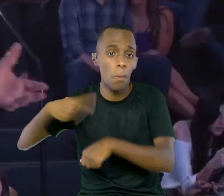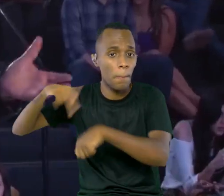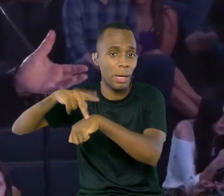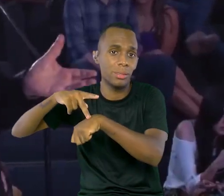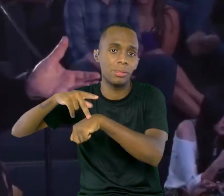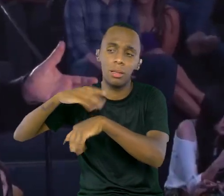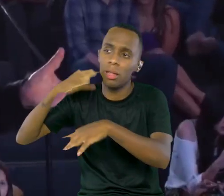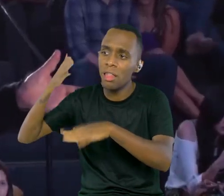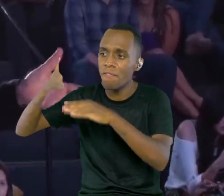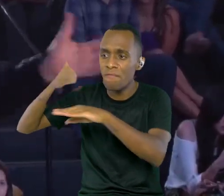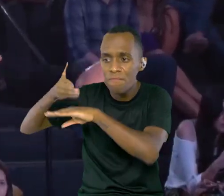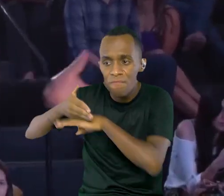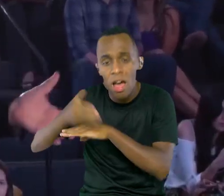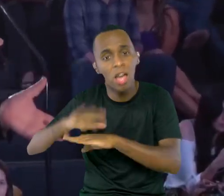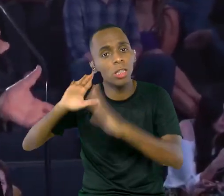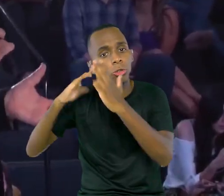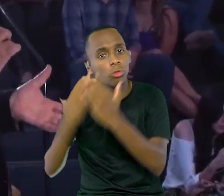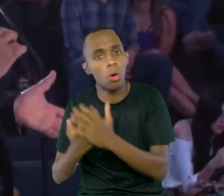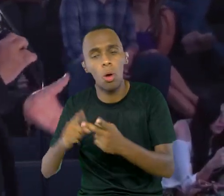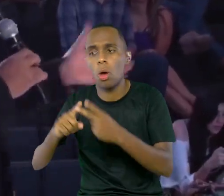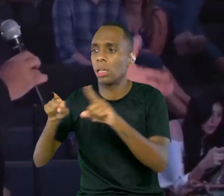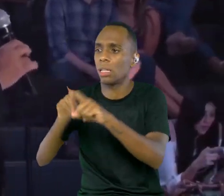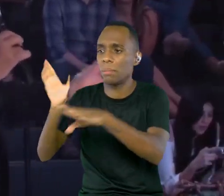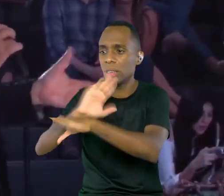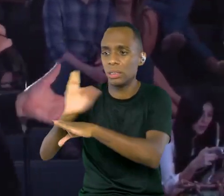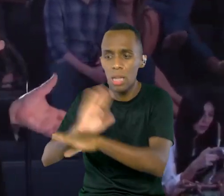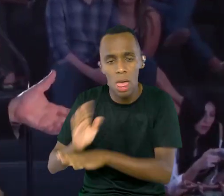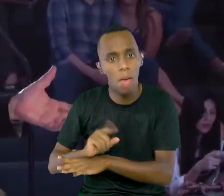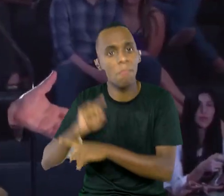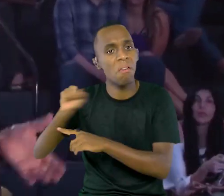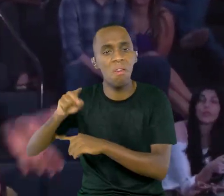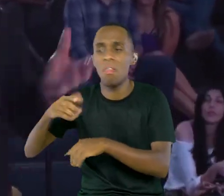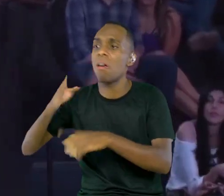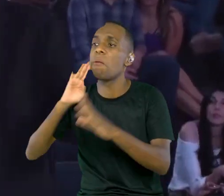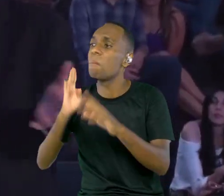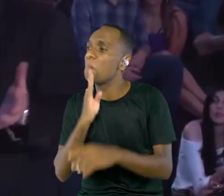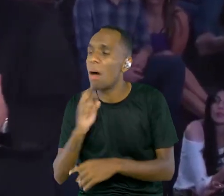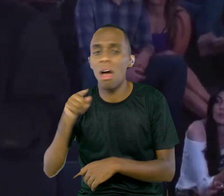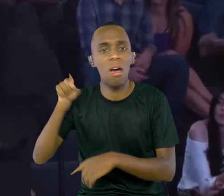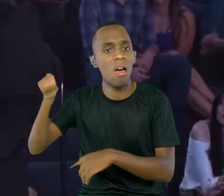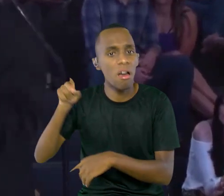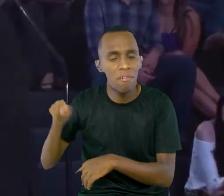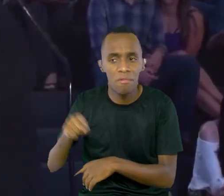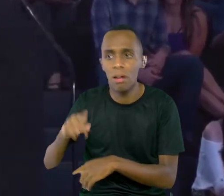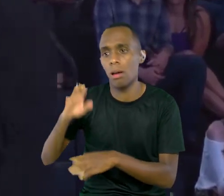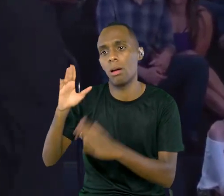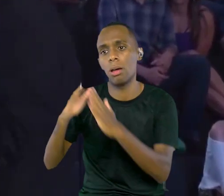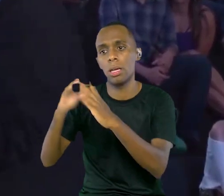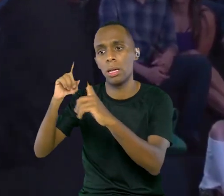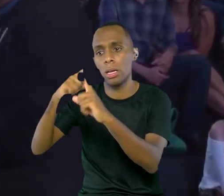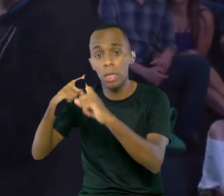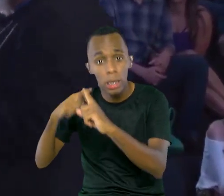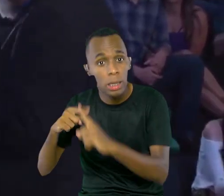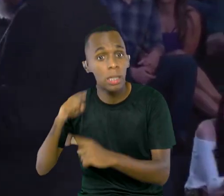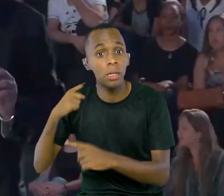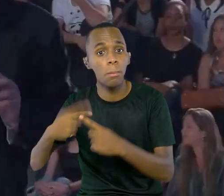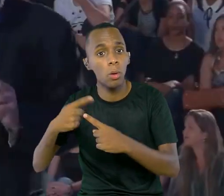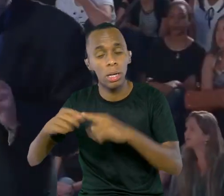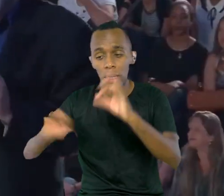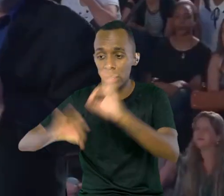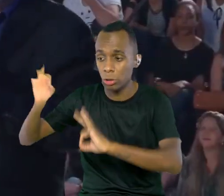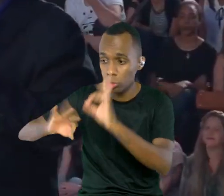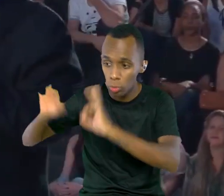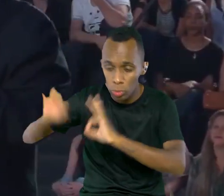Porque eles saem. Eles vão à escola, eles vão ao cinema, eles vão ao bar, eles vão à igreja. Porque